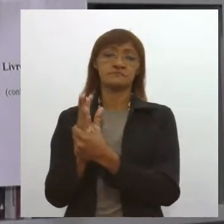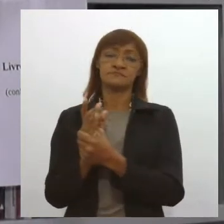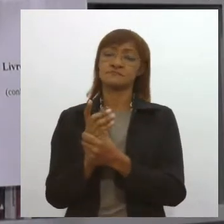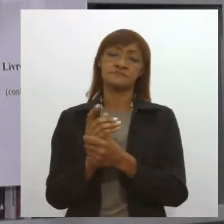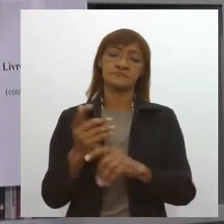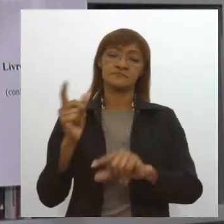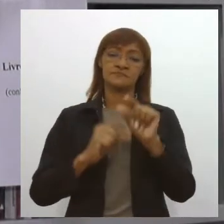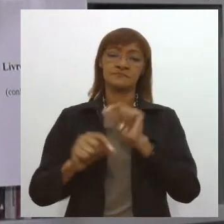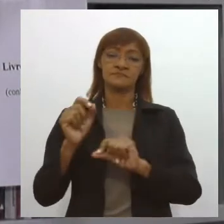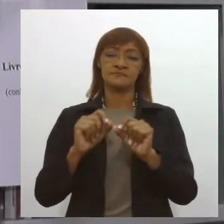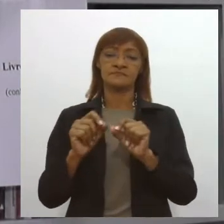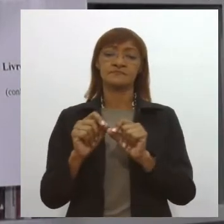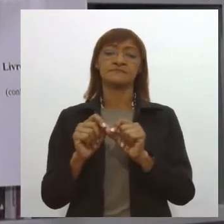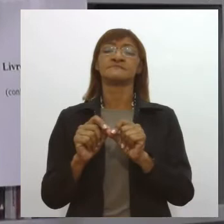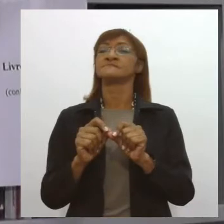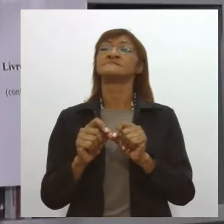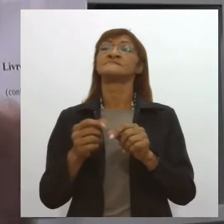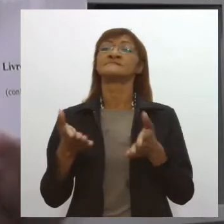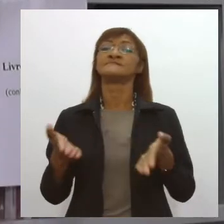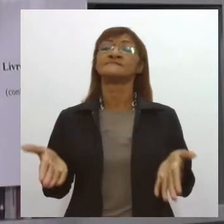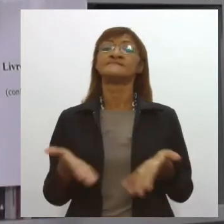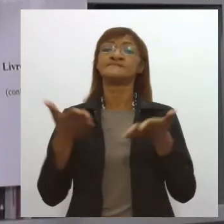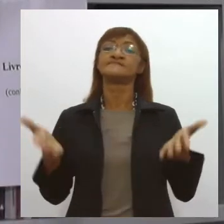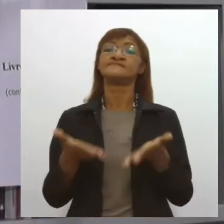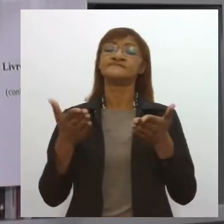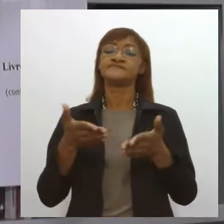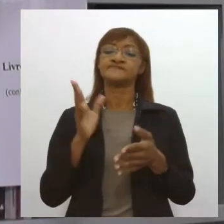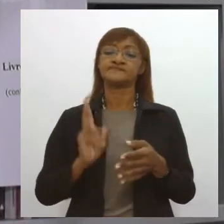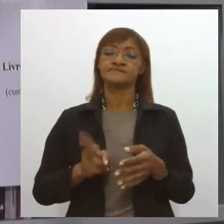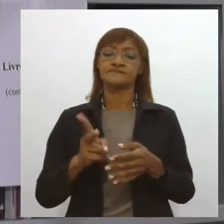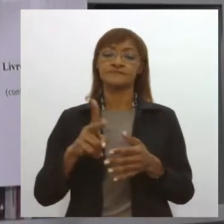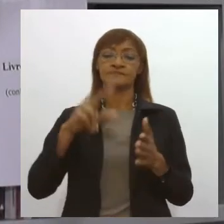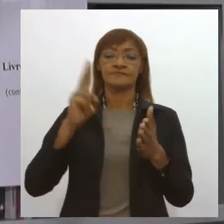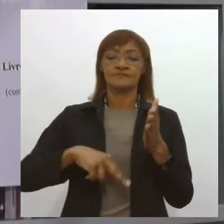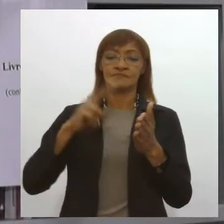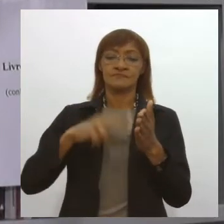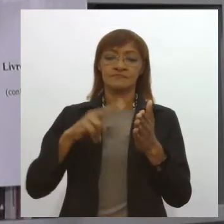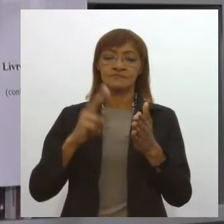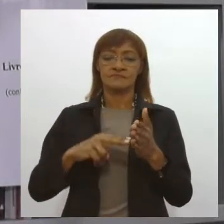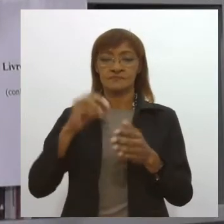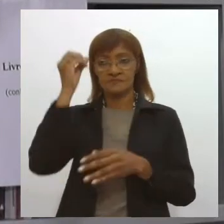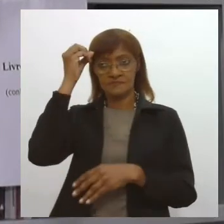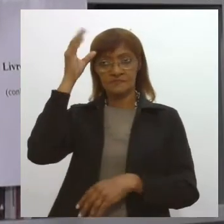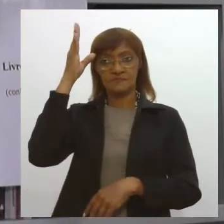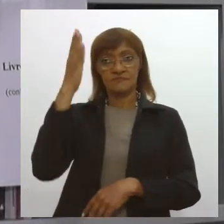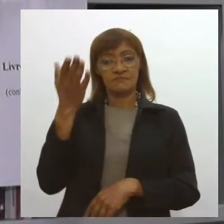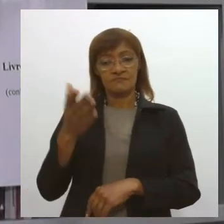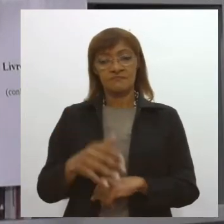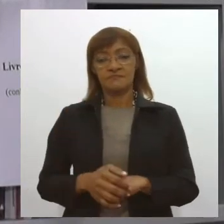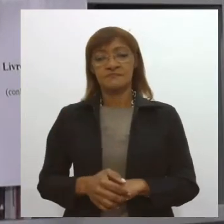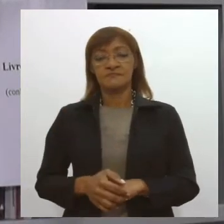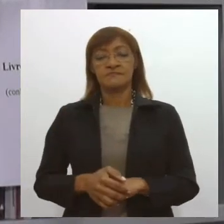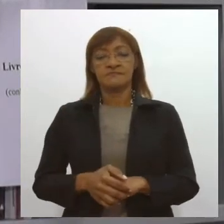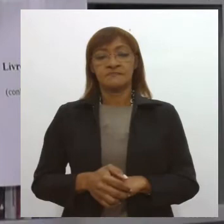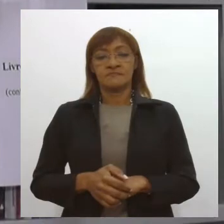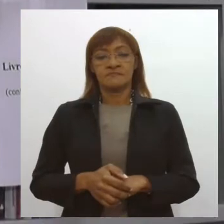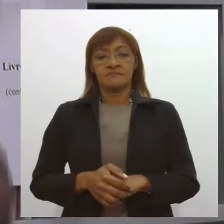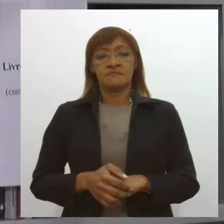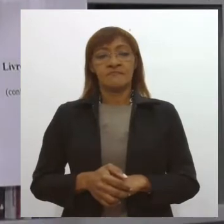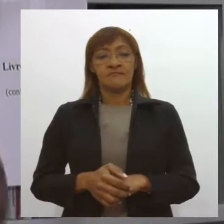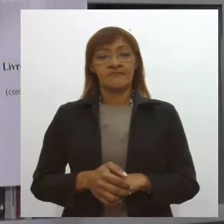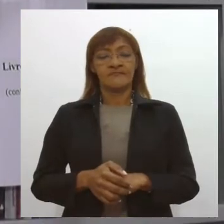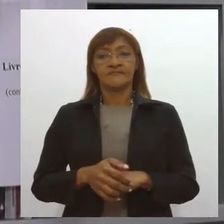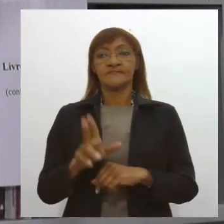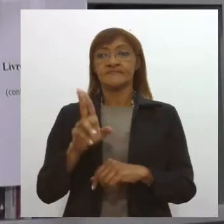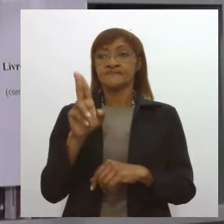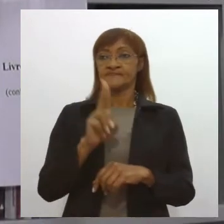justamente incentivar e promover o acesso à leitura e ao conhecimento. Né? E aí, utilizar